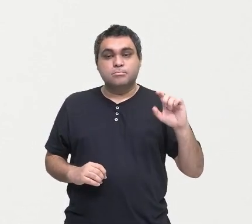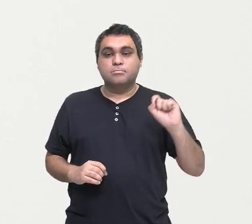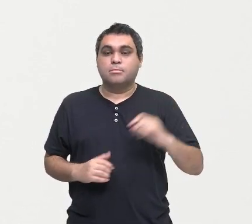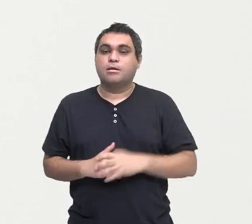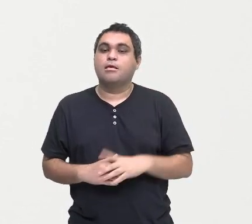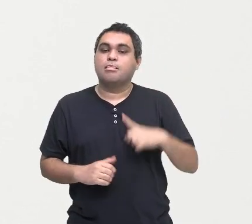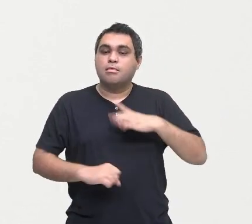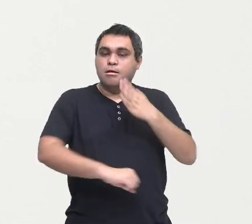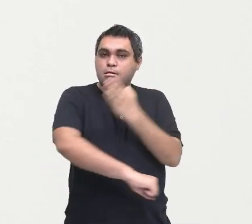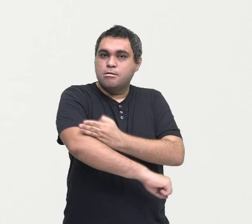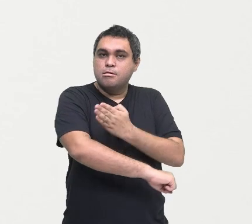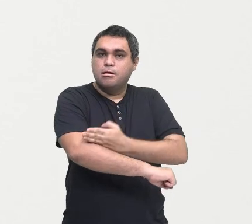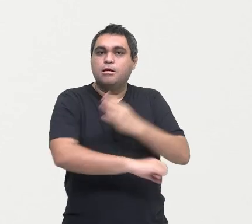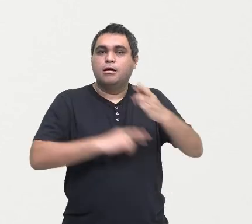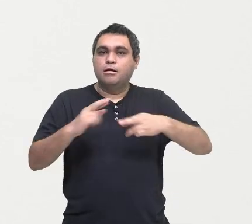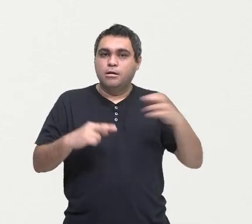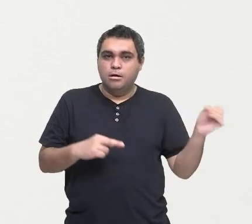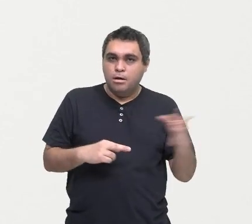mudança, né? Há